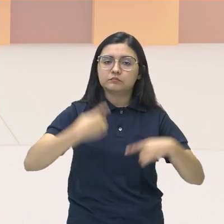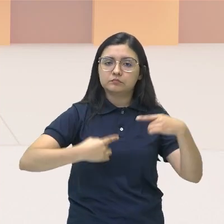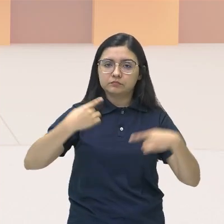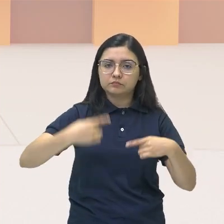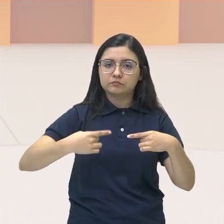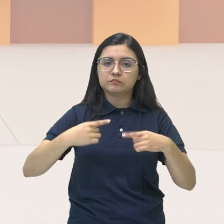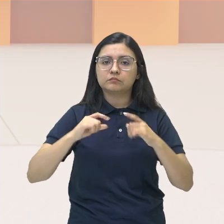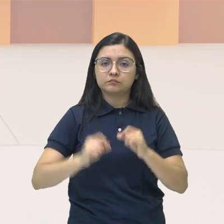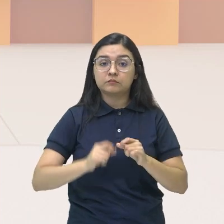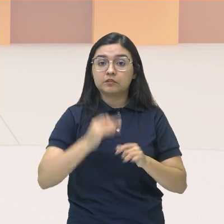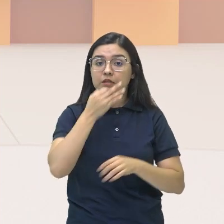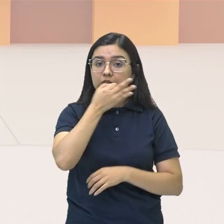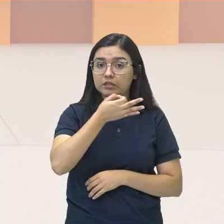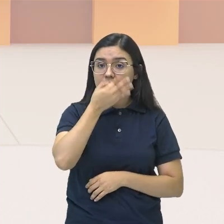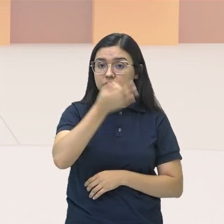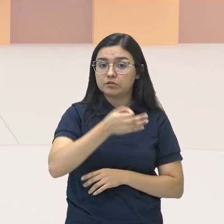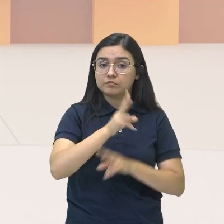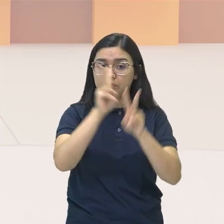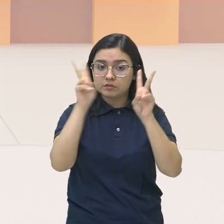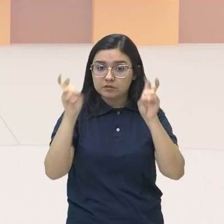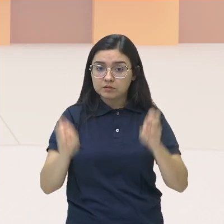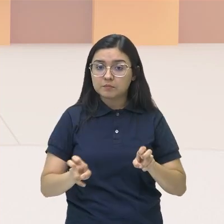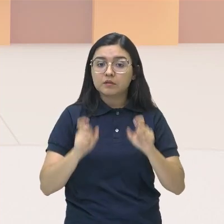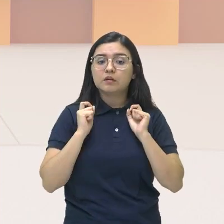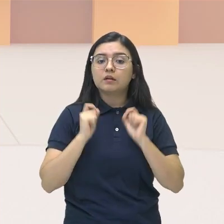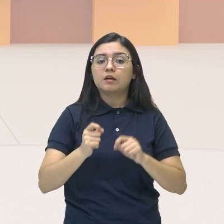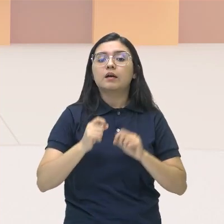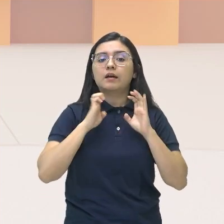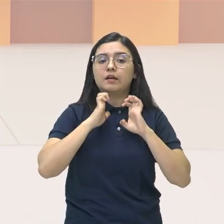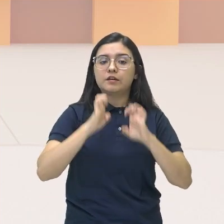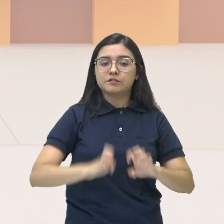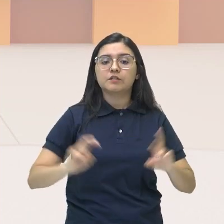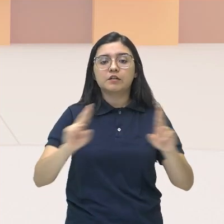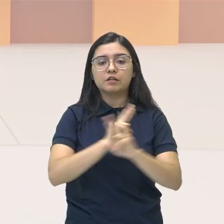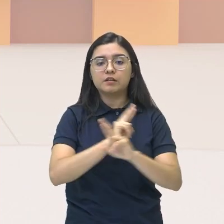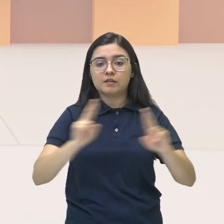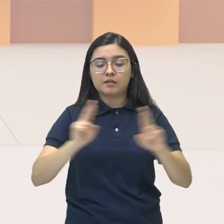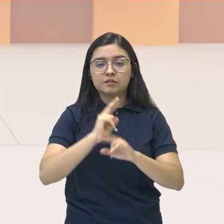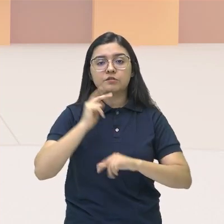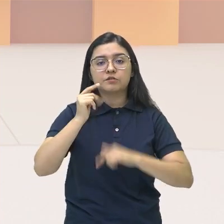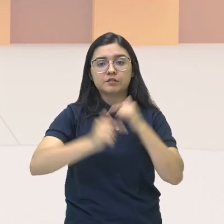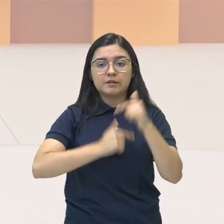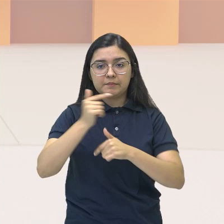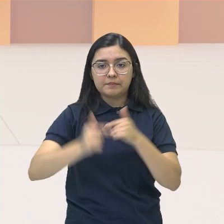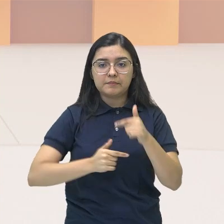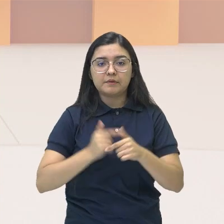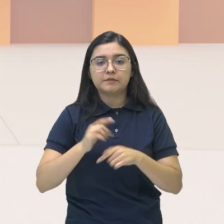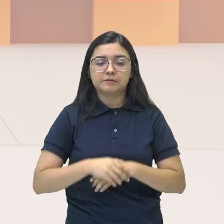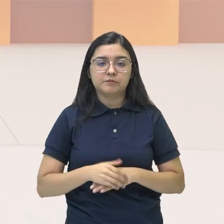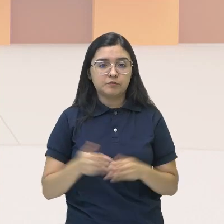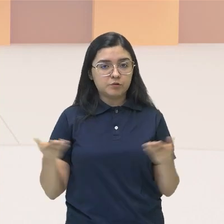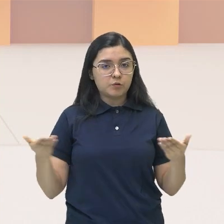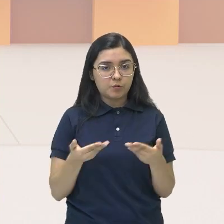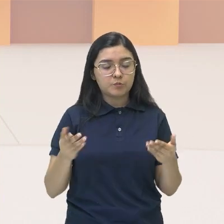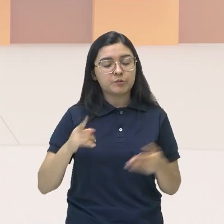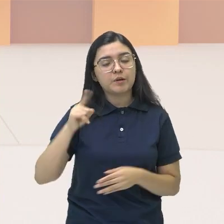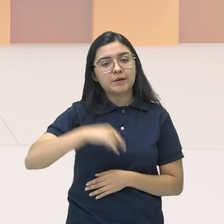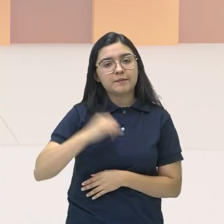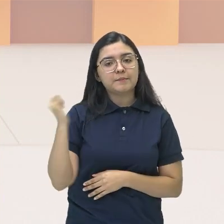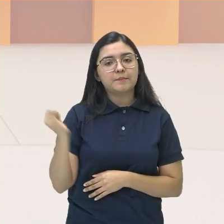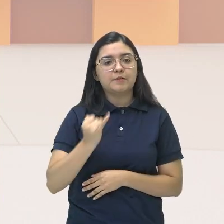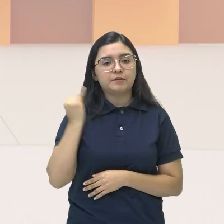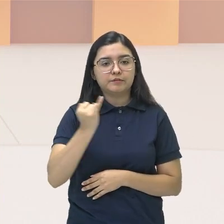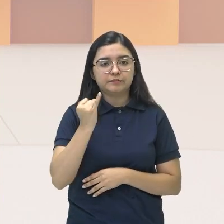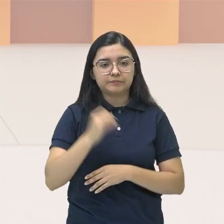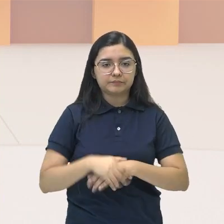discussão crítica sobre a ética nas relações de trabalho contemporâneas. É fundamental